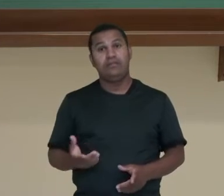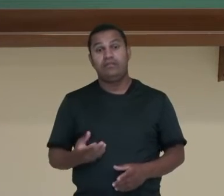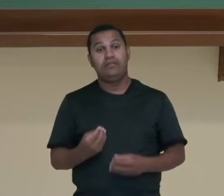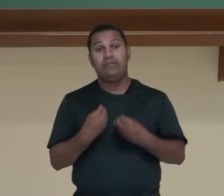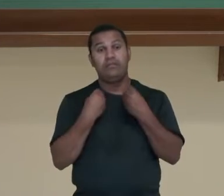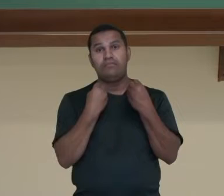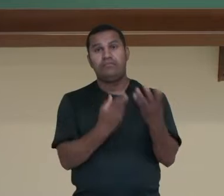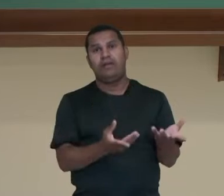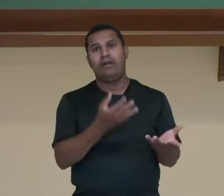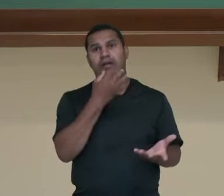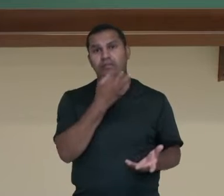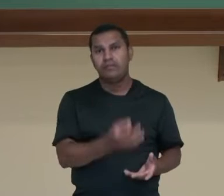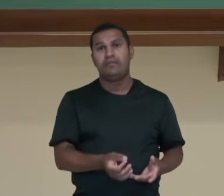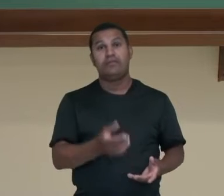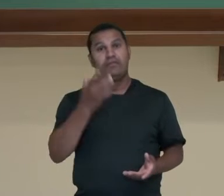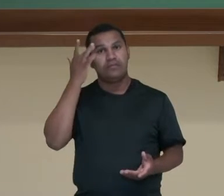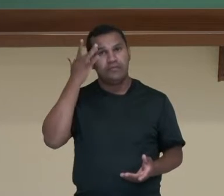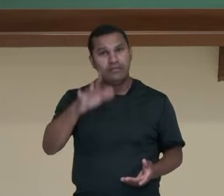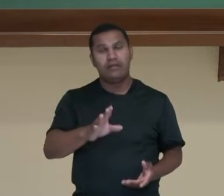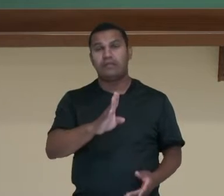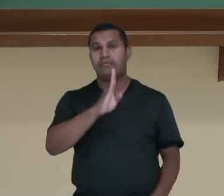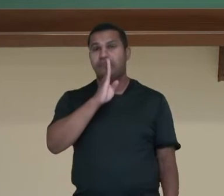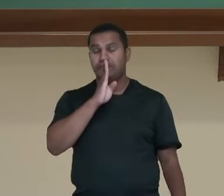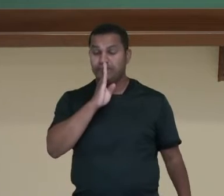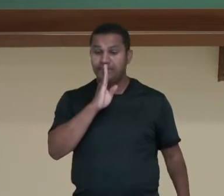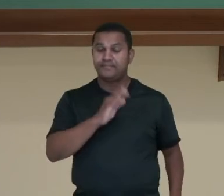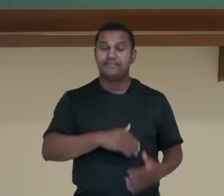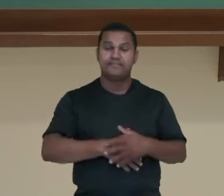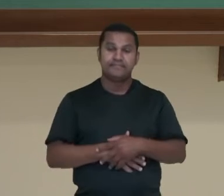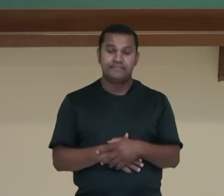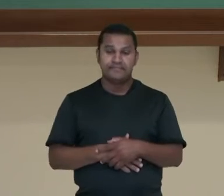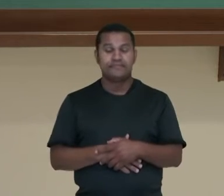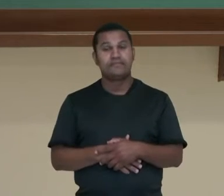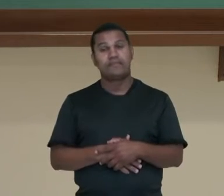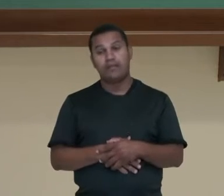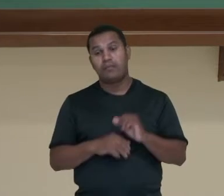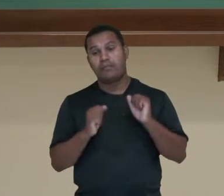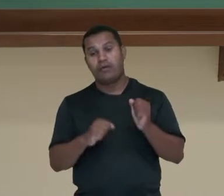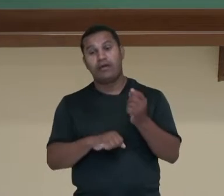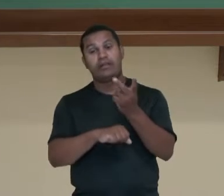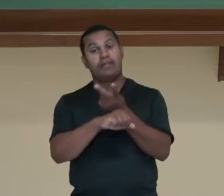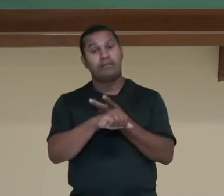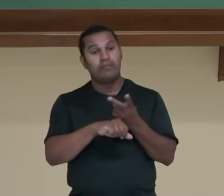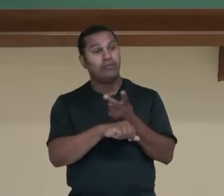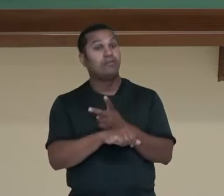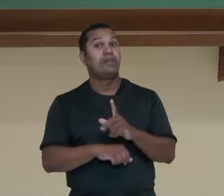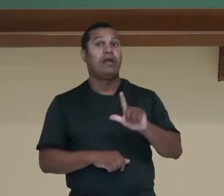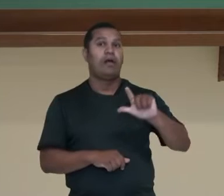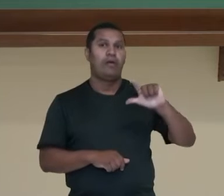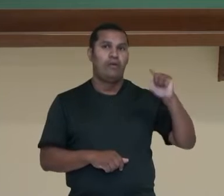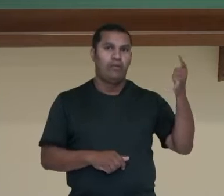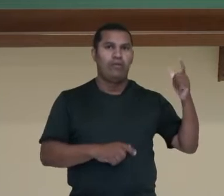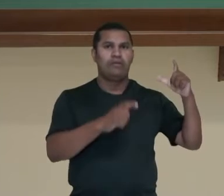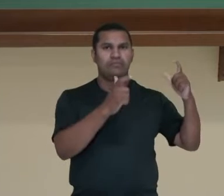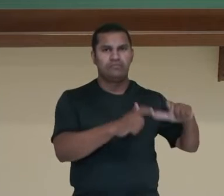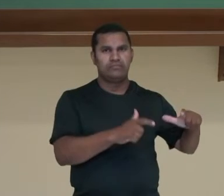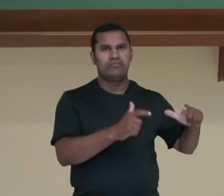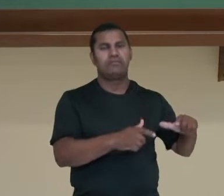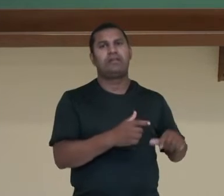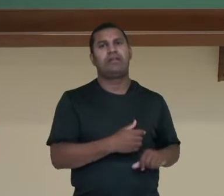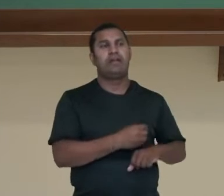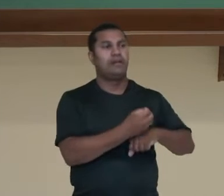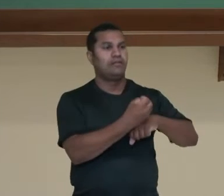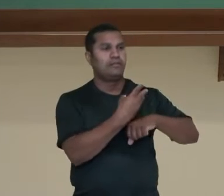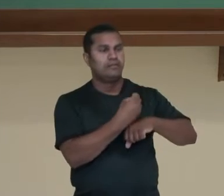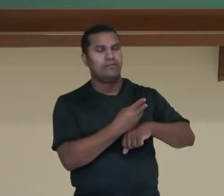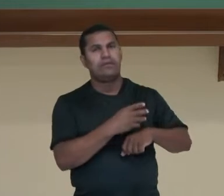Não sabe, não se mete. O que você pode fazer? Você pode ir se informar. Você pode ler o que outras pessoas falaram, você pode entender melhor